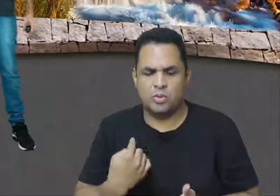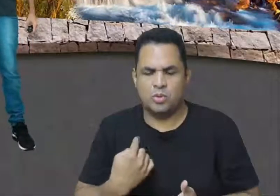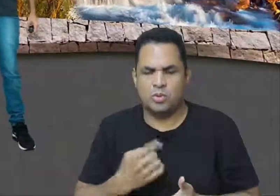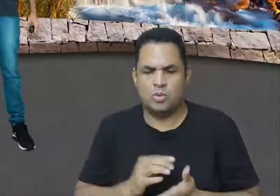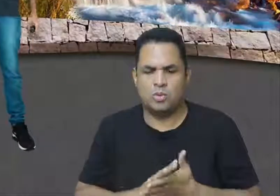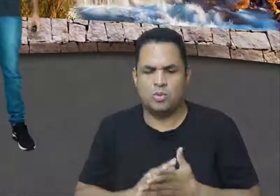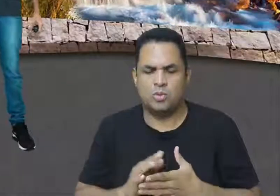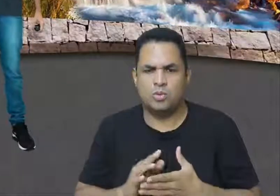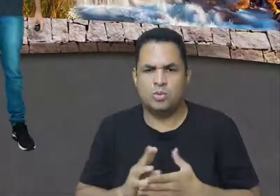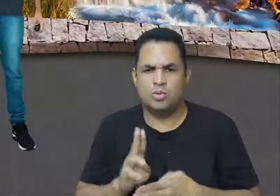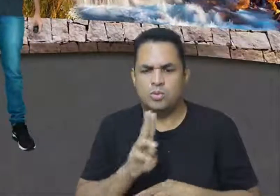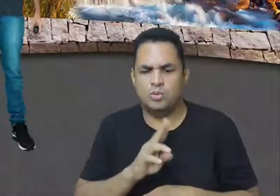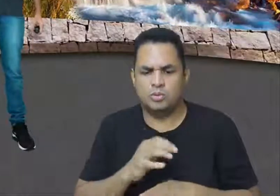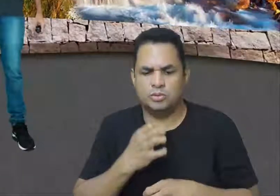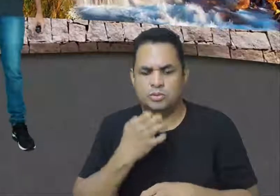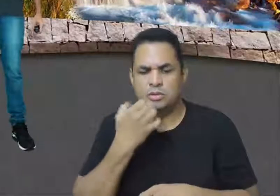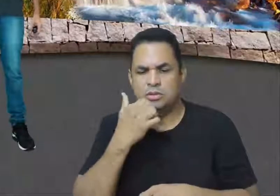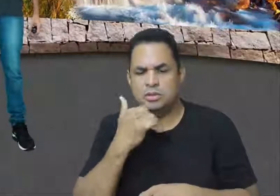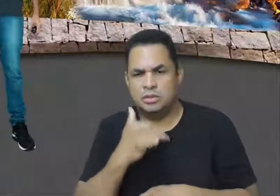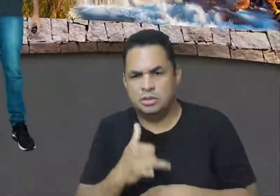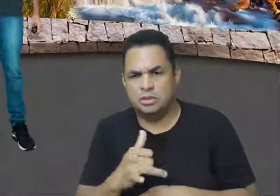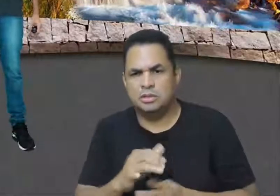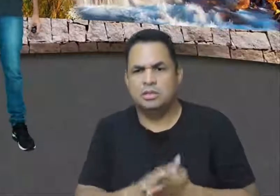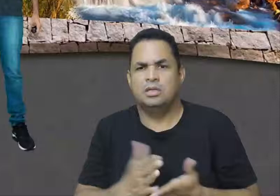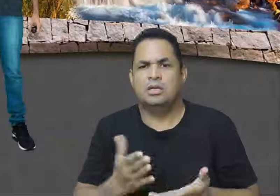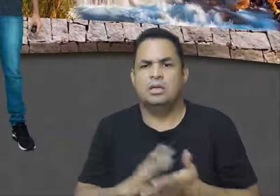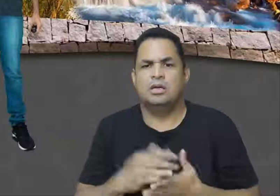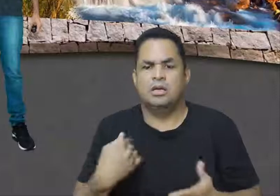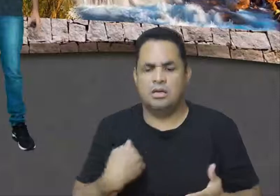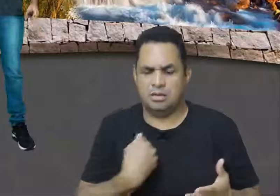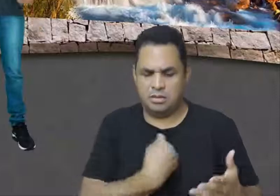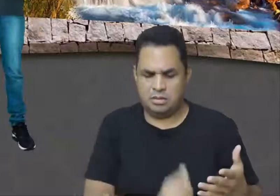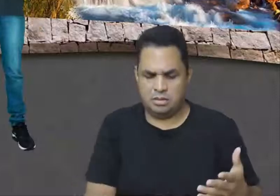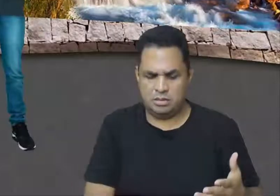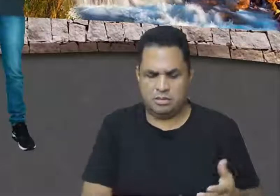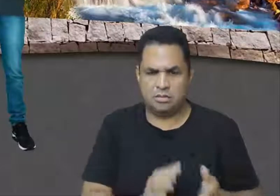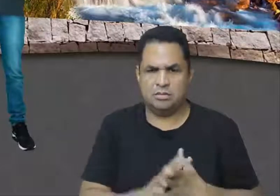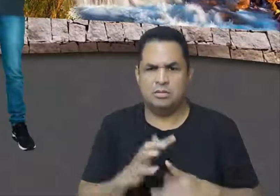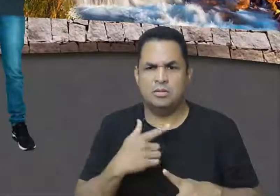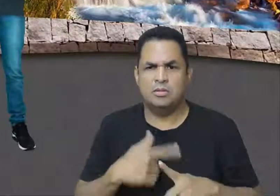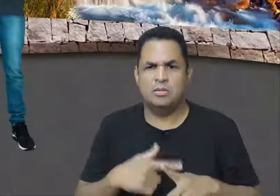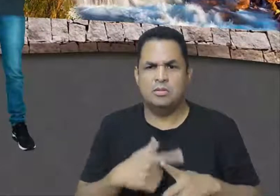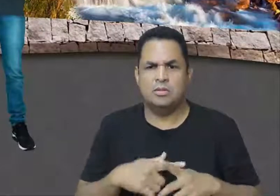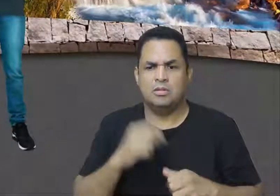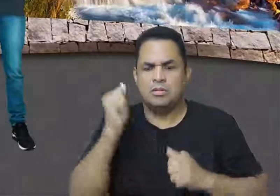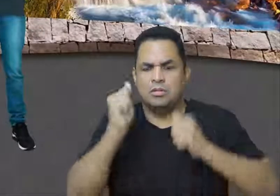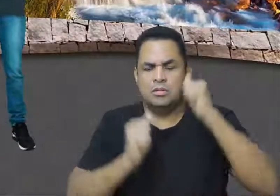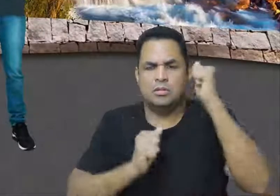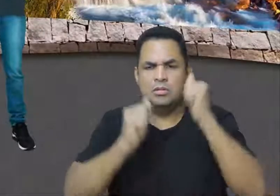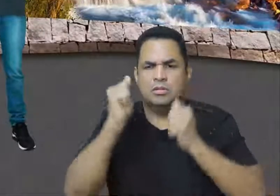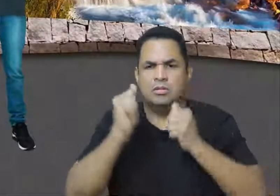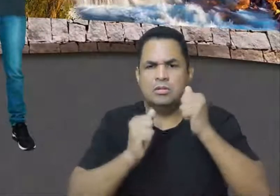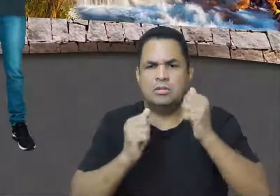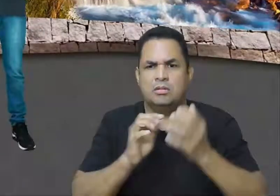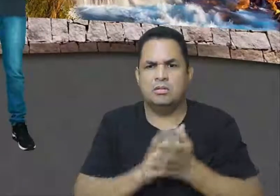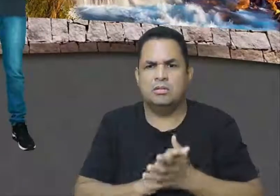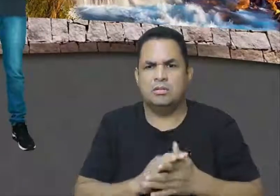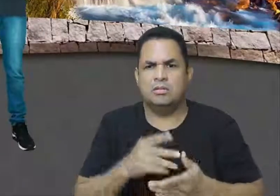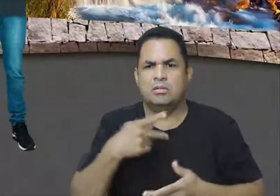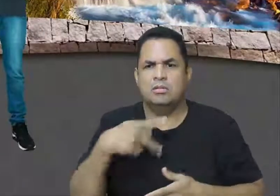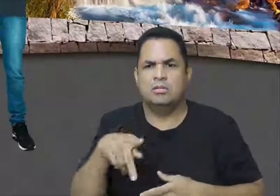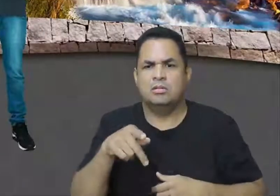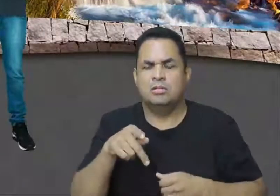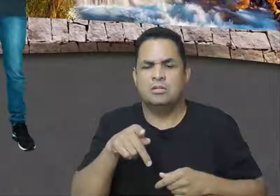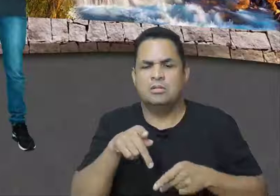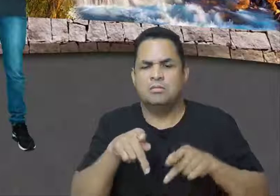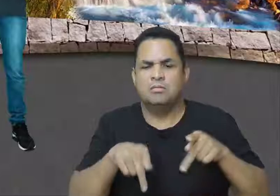números absolutos, é a China, por causa do grande processo de industrialização e a sua população